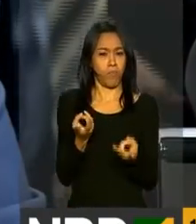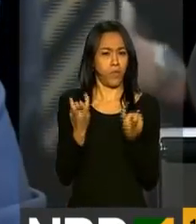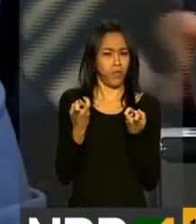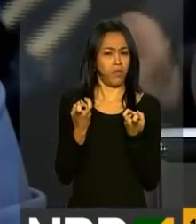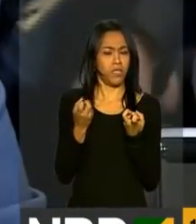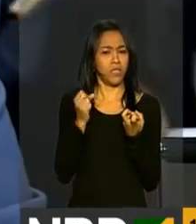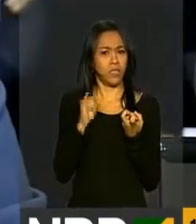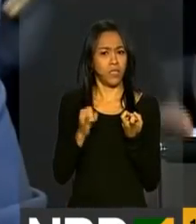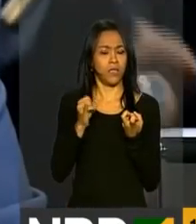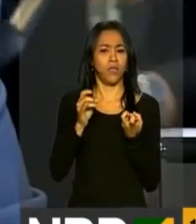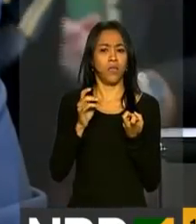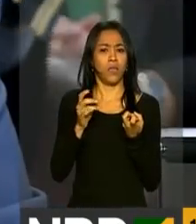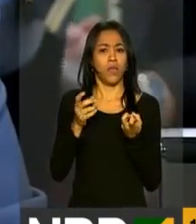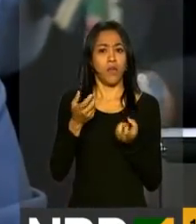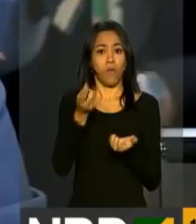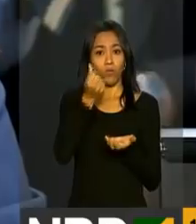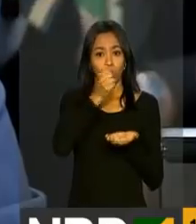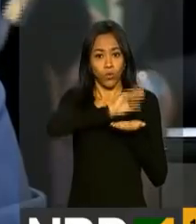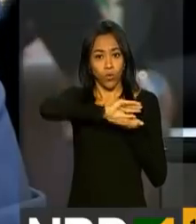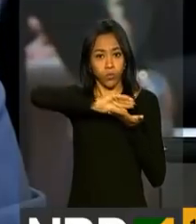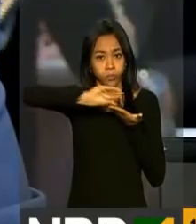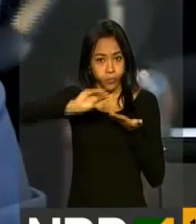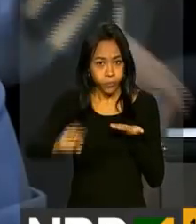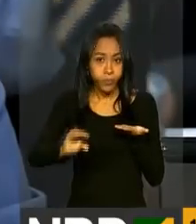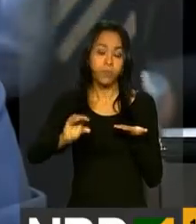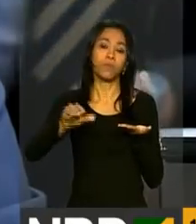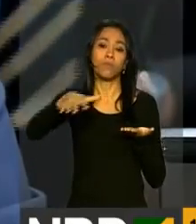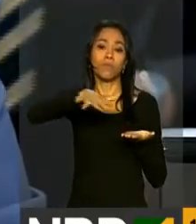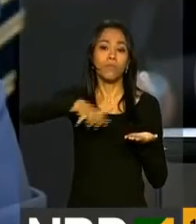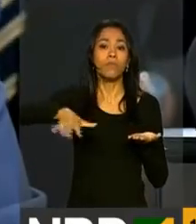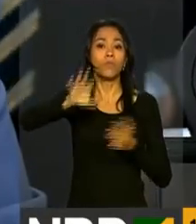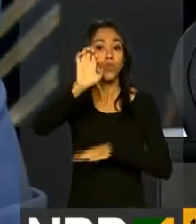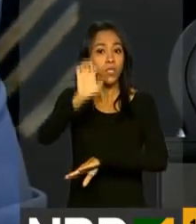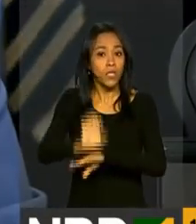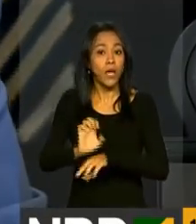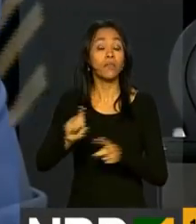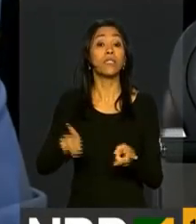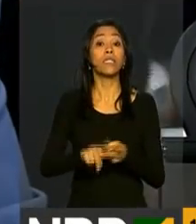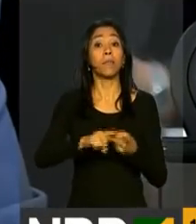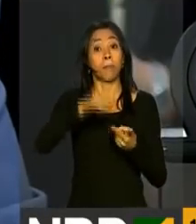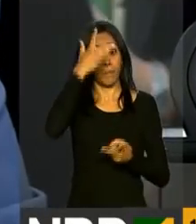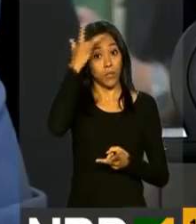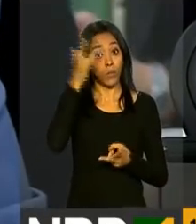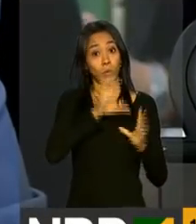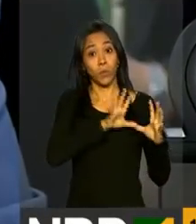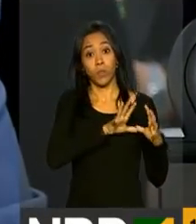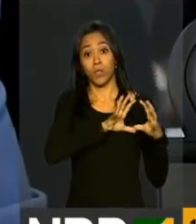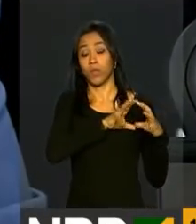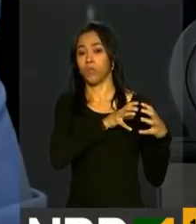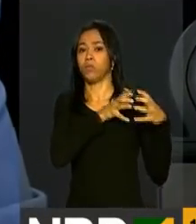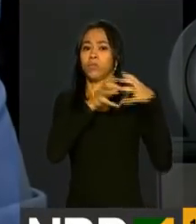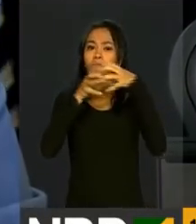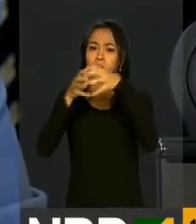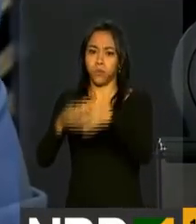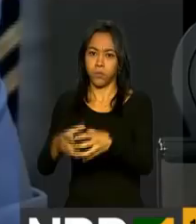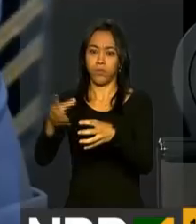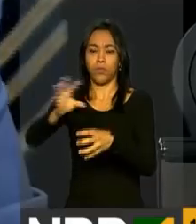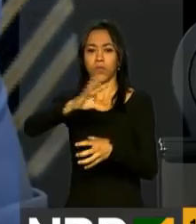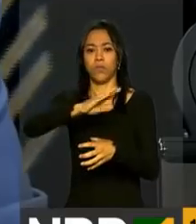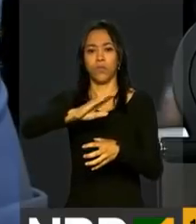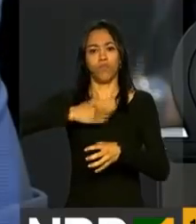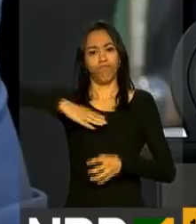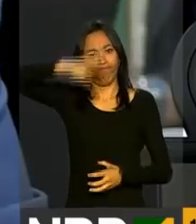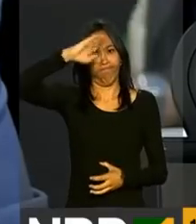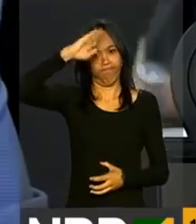para cá não só recursos suficientes como homens que garantissem a segurança do